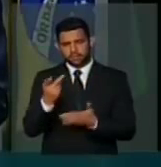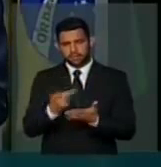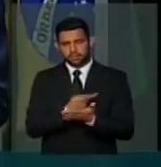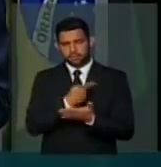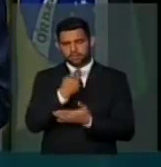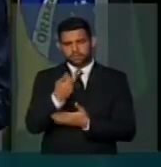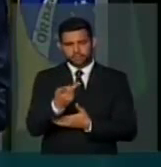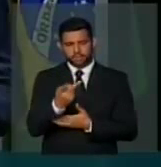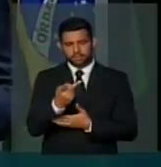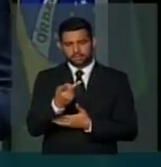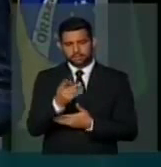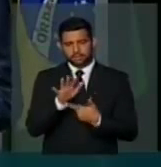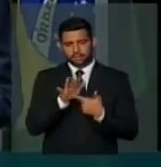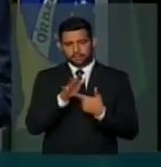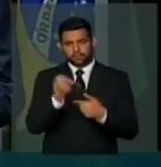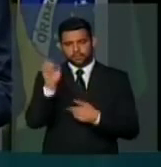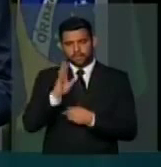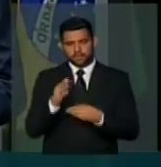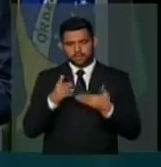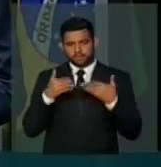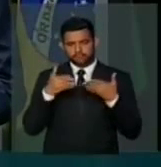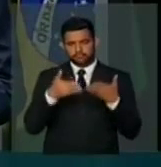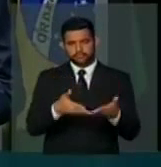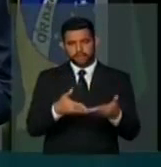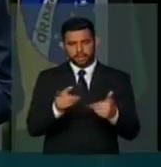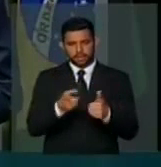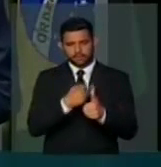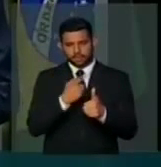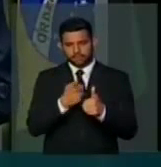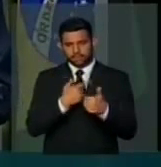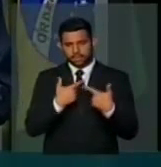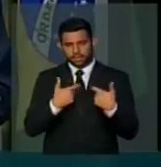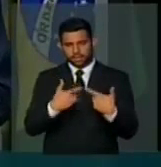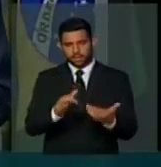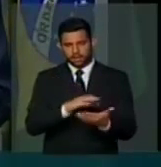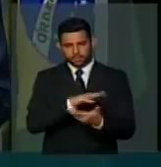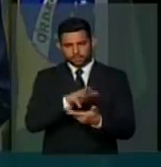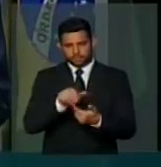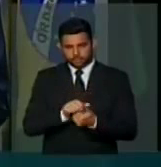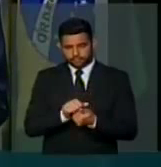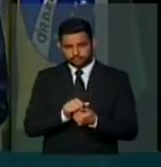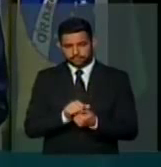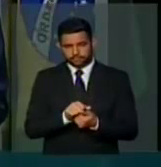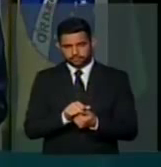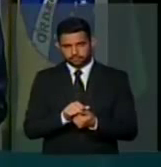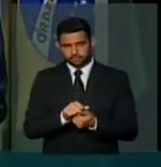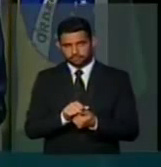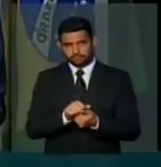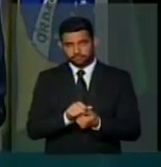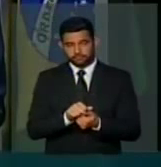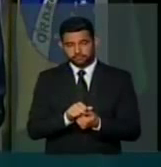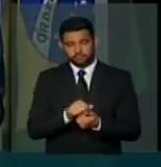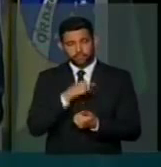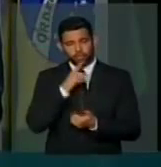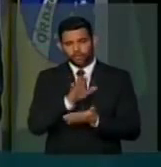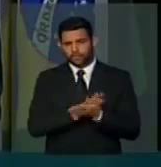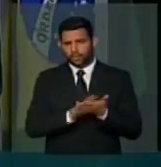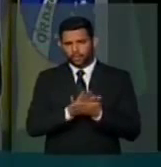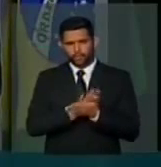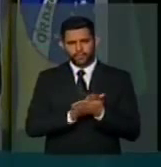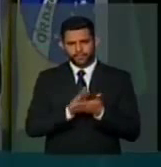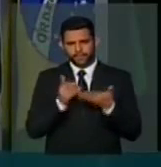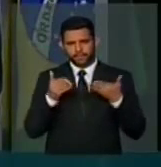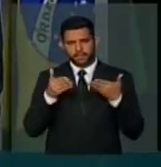motivos que levaram o Brasil a entrar na Primeira Guerra Mundial. Sem dúvida alguma,